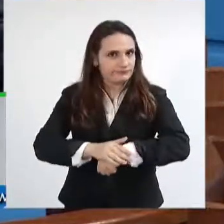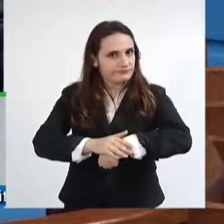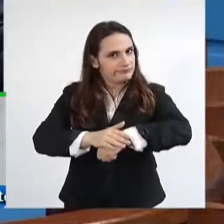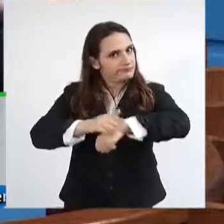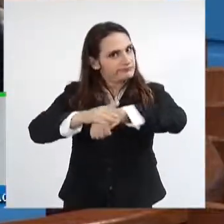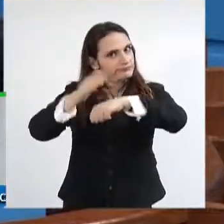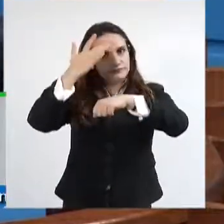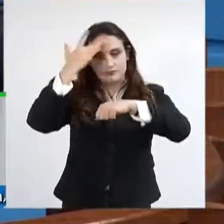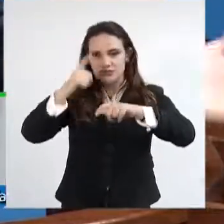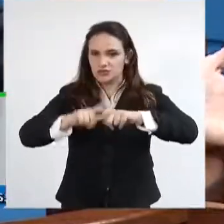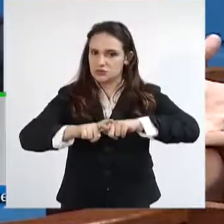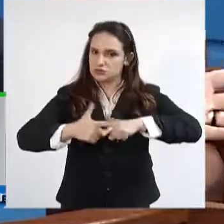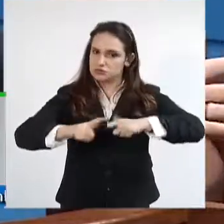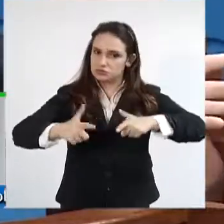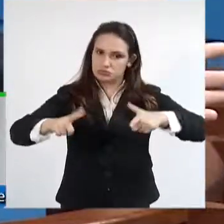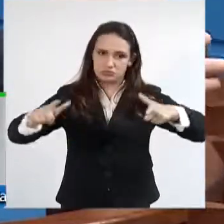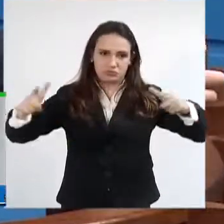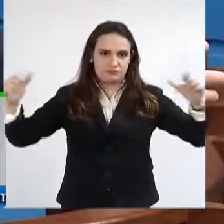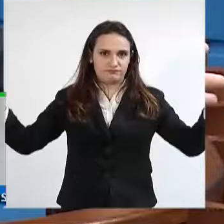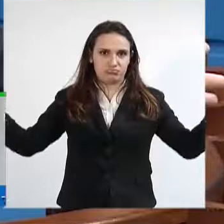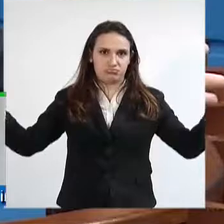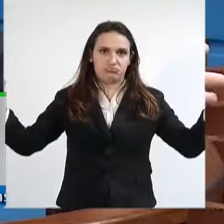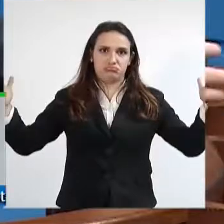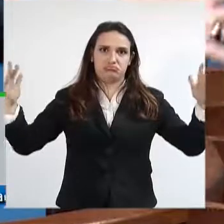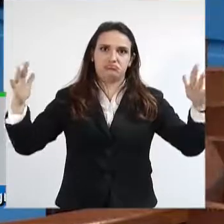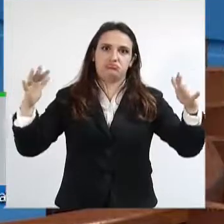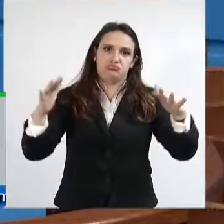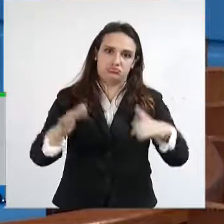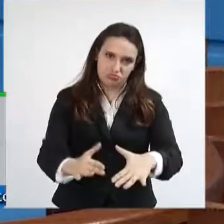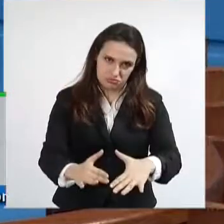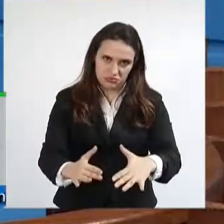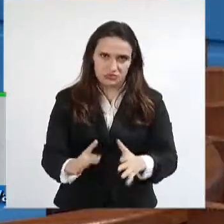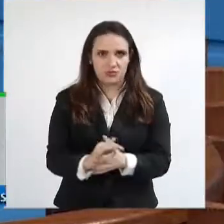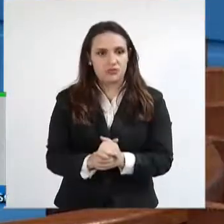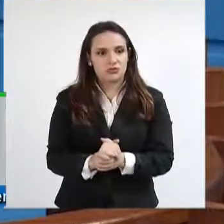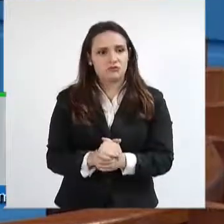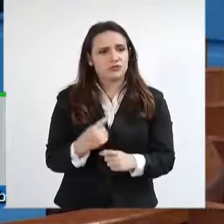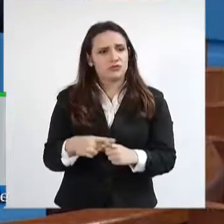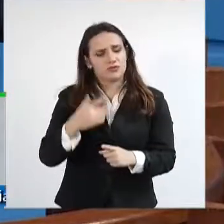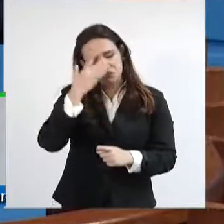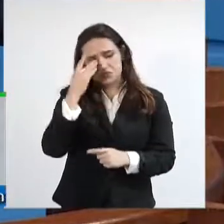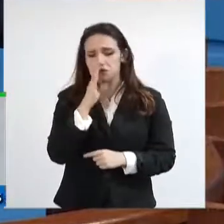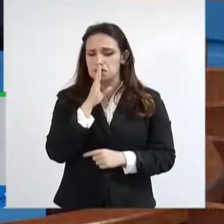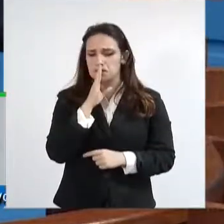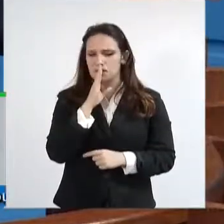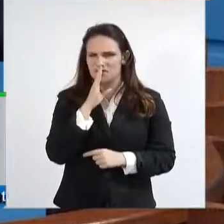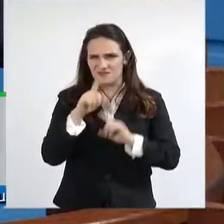gente ainda para participar das manifestações, porque aqueles que não tinham ido